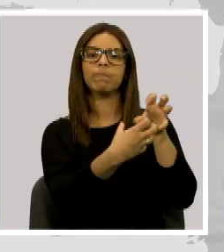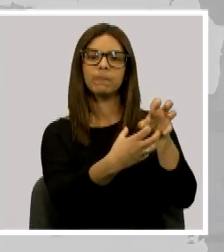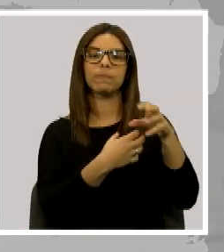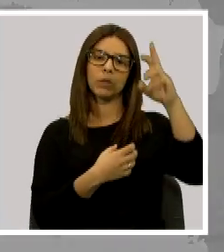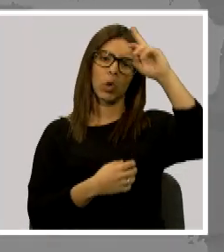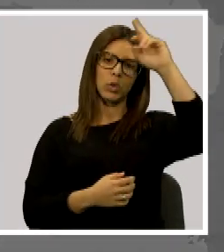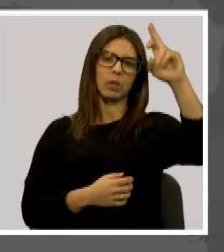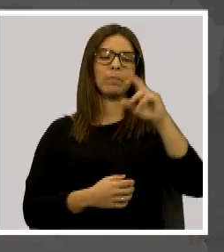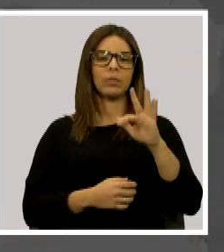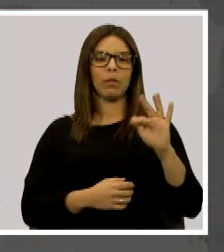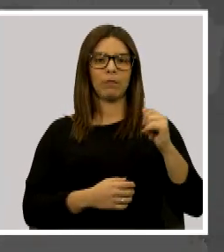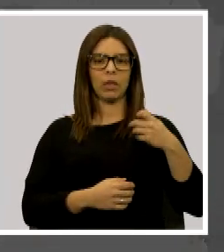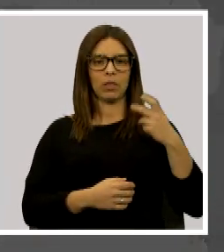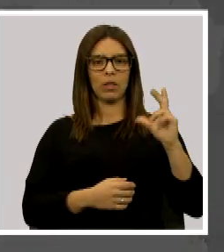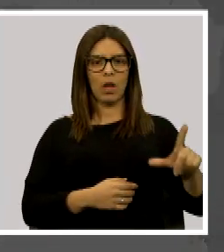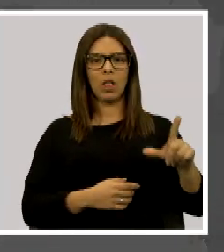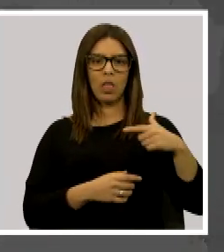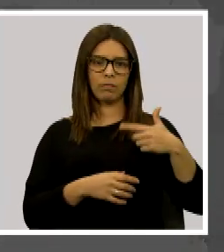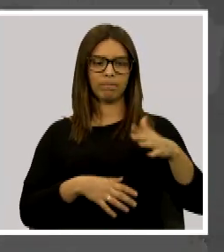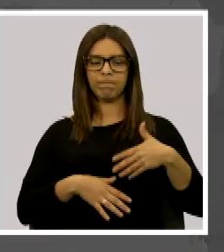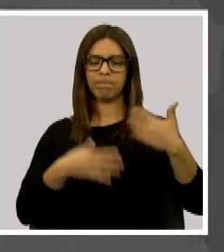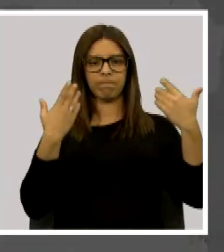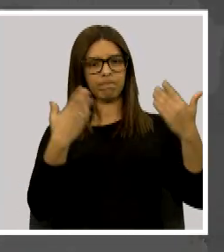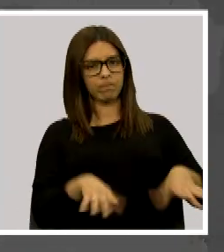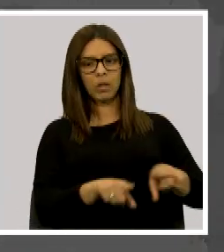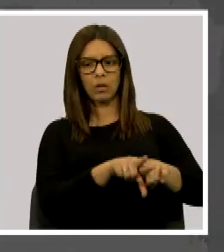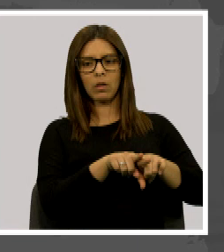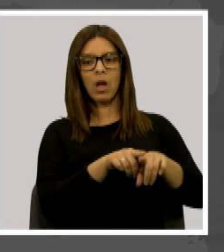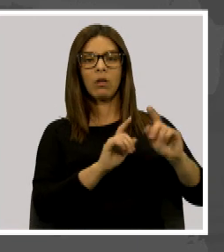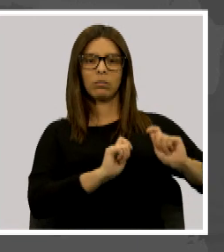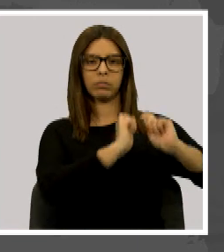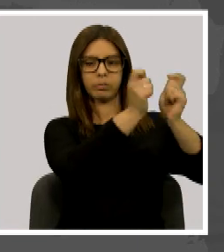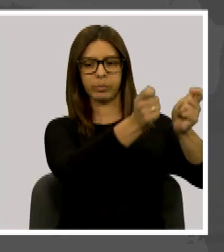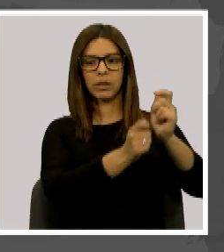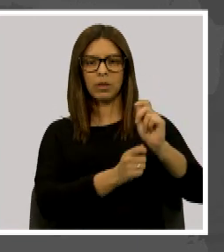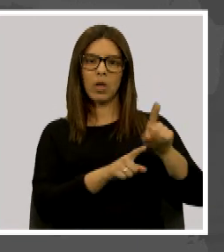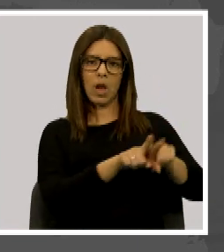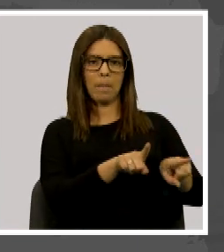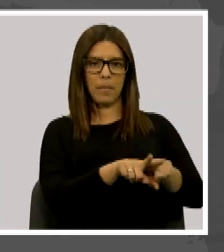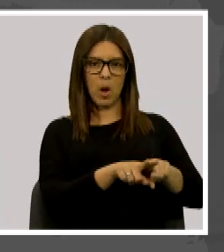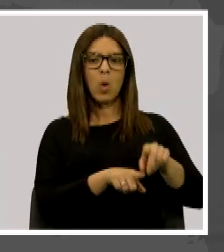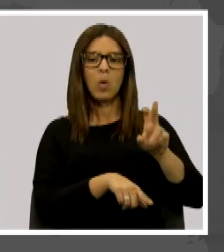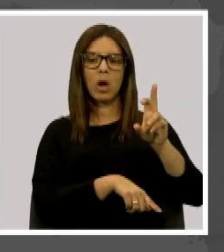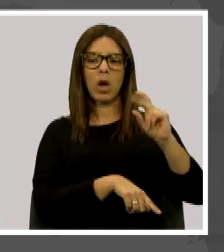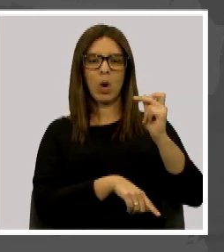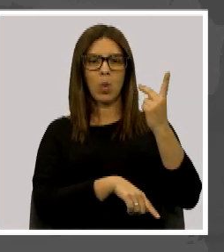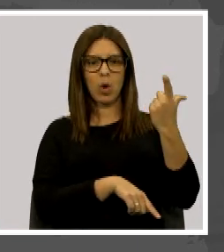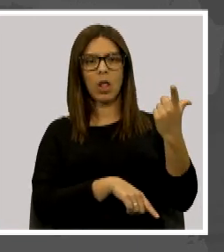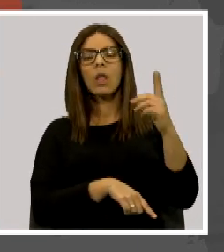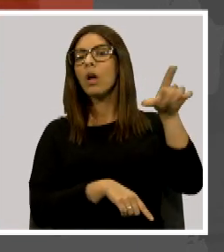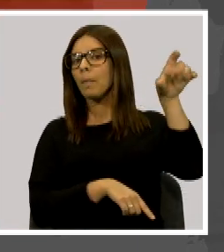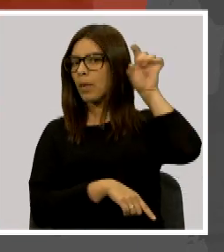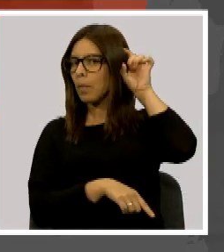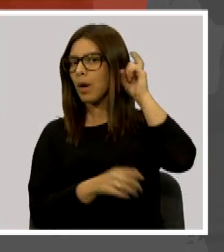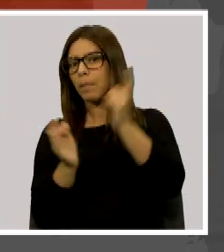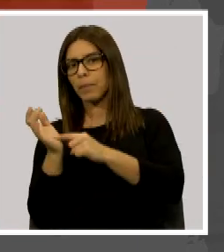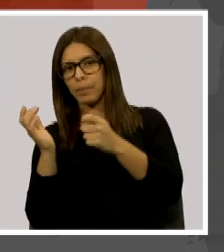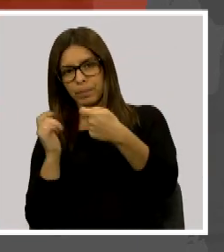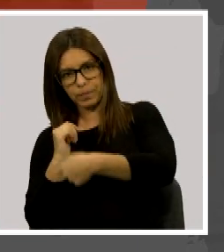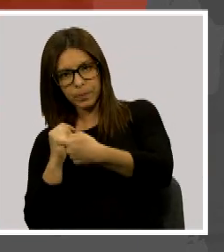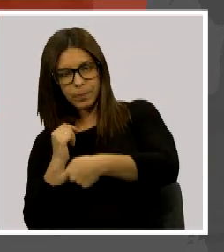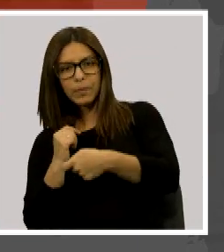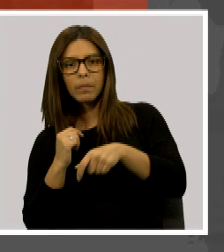também a necessidade de procurar outros parceiros em termos internacionais. Anos 60. Já é claro que saiu da Segunda Guerra Mundial, a